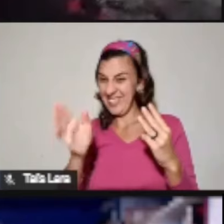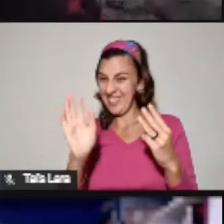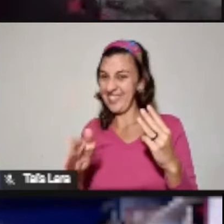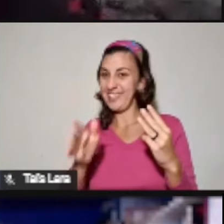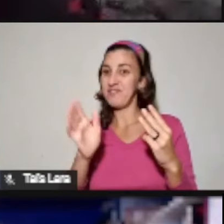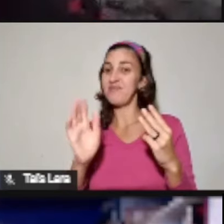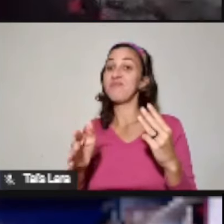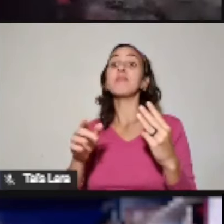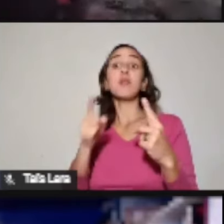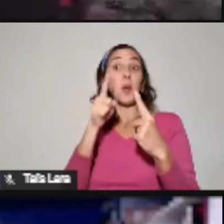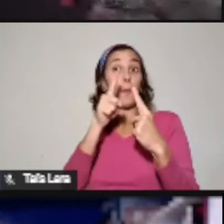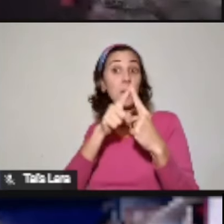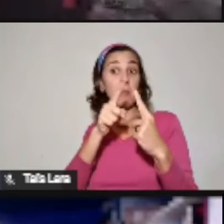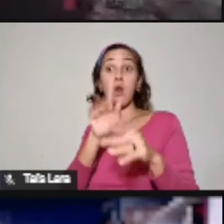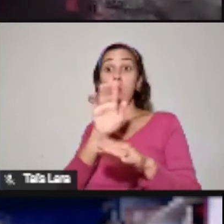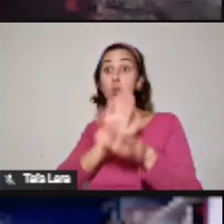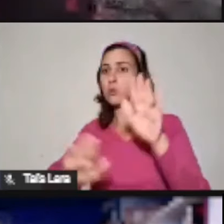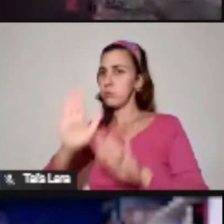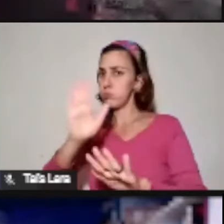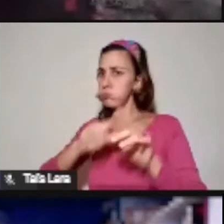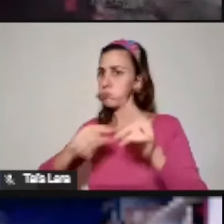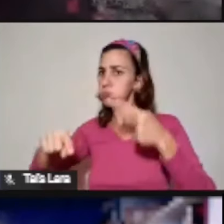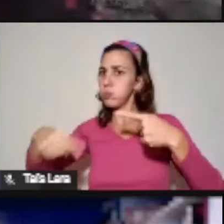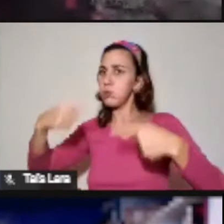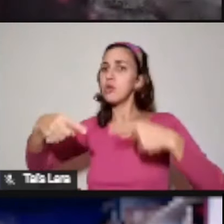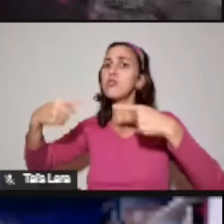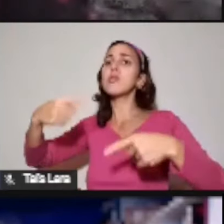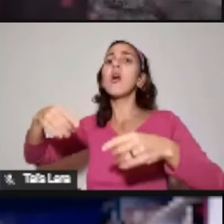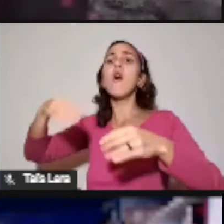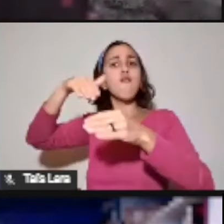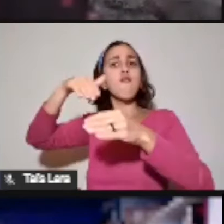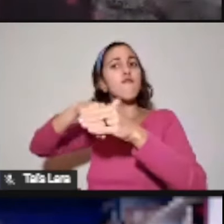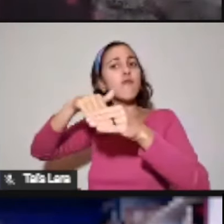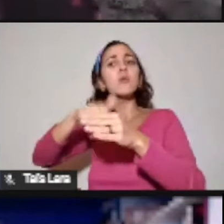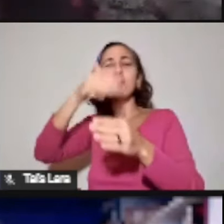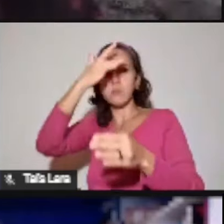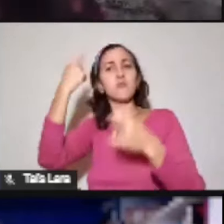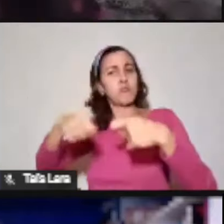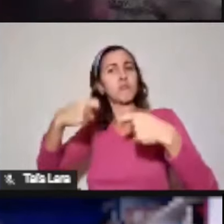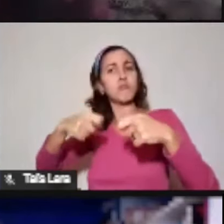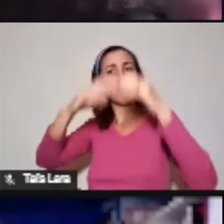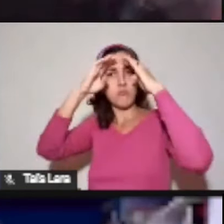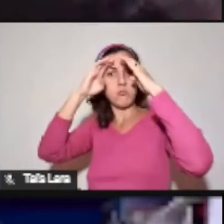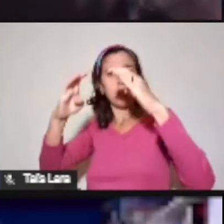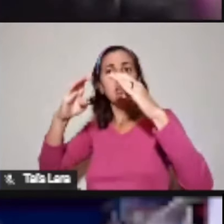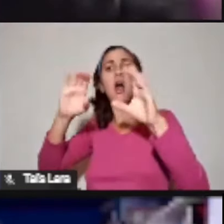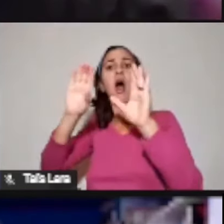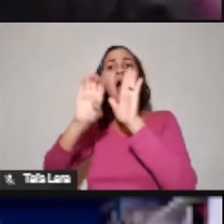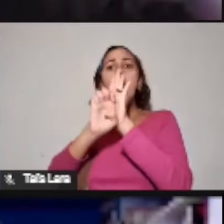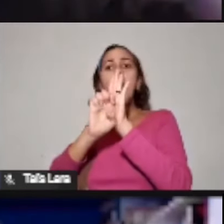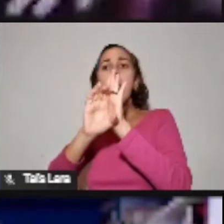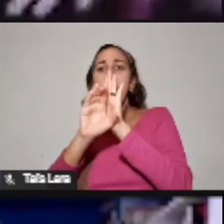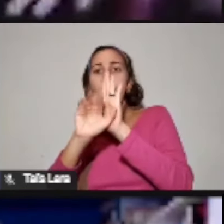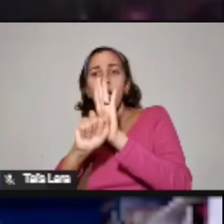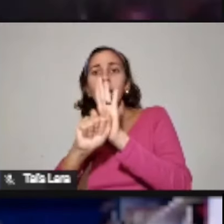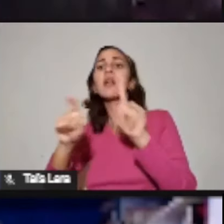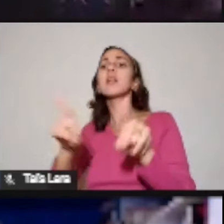está votando, né? Quem que está aí tomando as decisões pela gente, né? O segundo é que a lei da